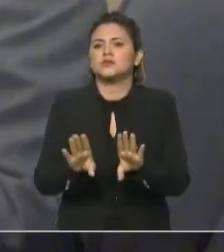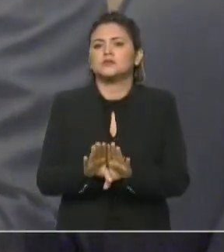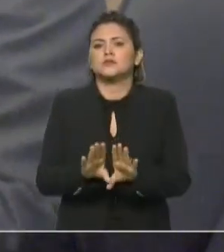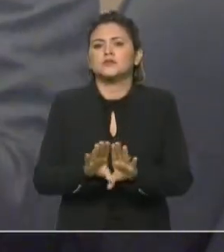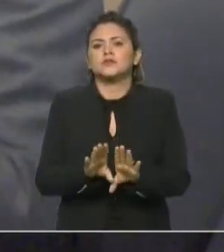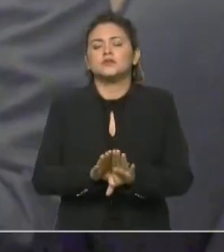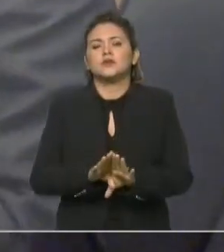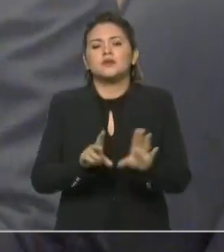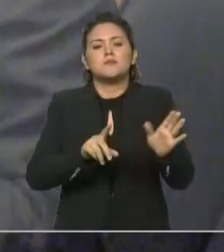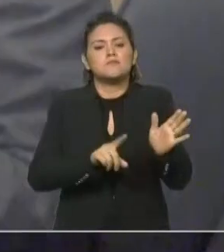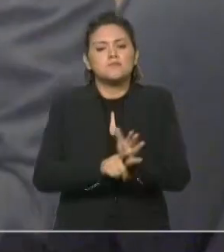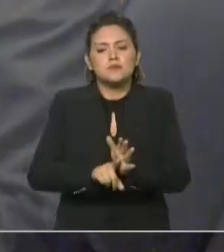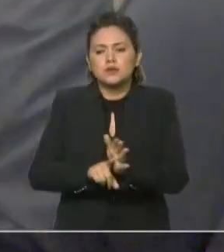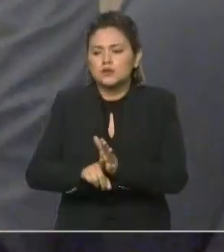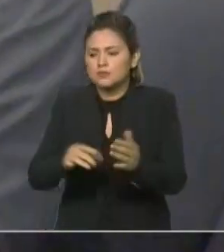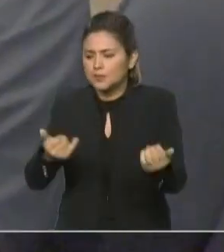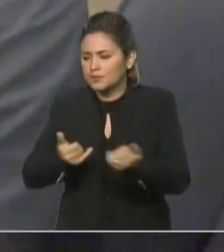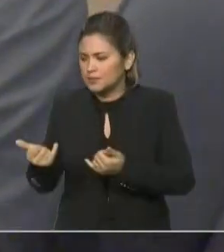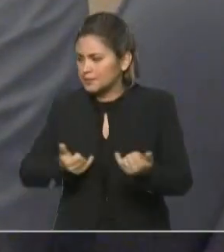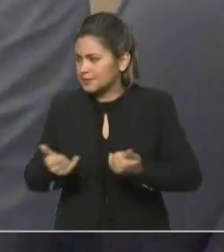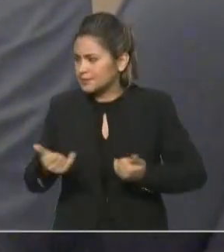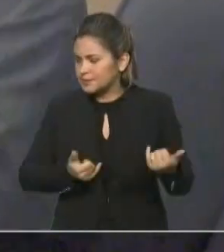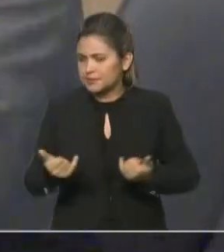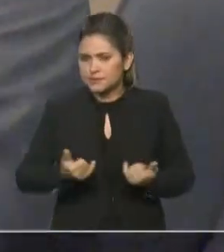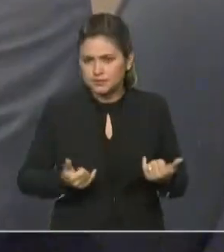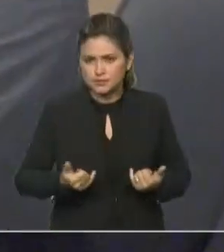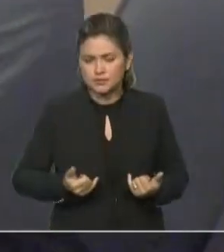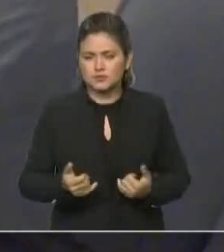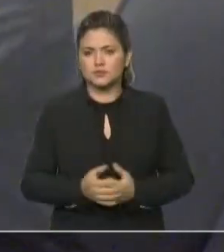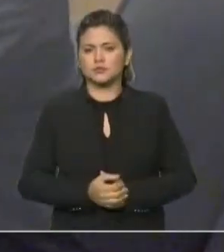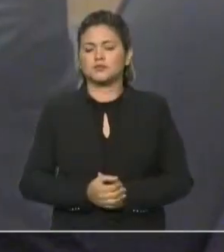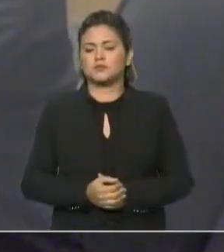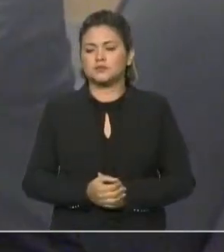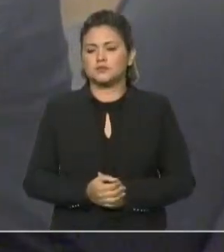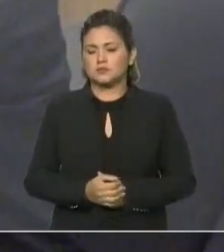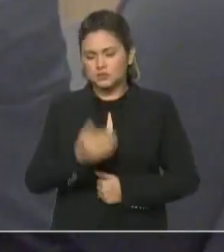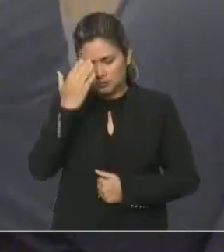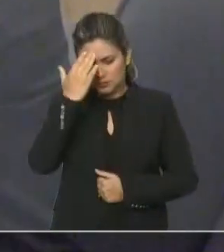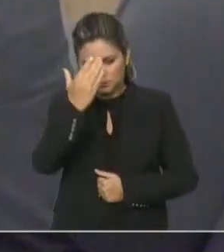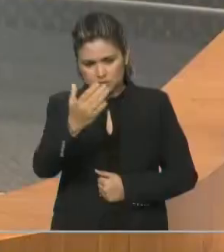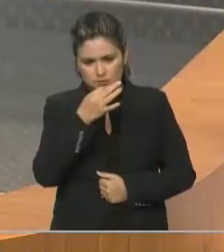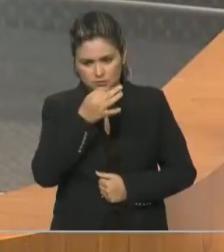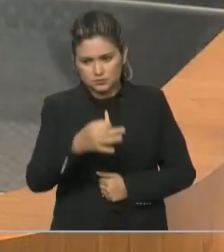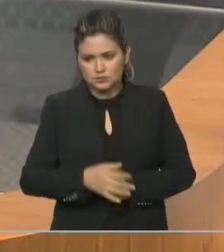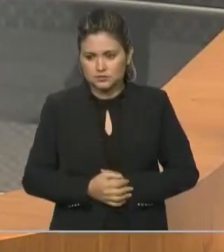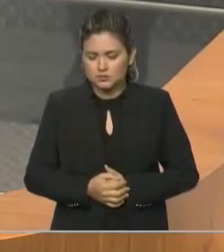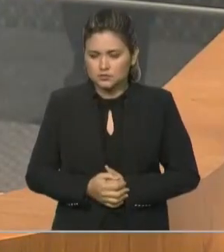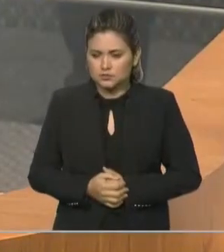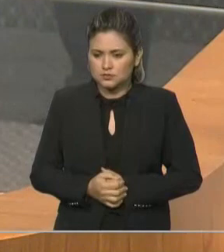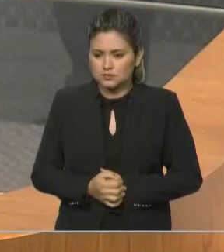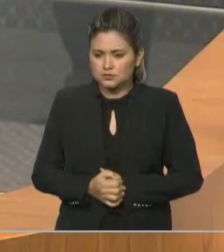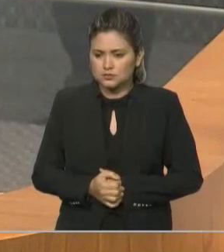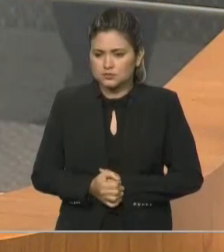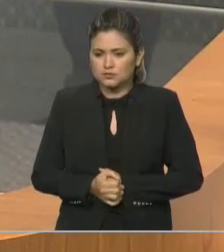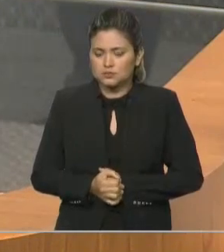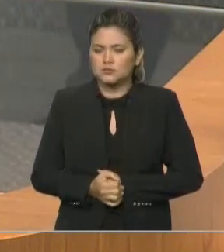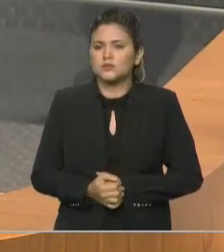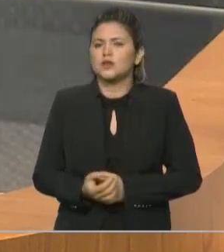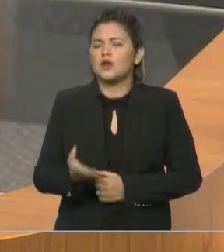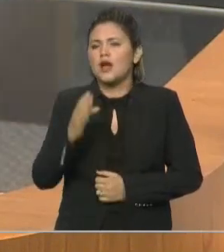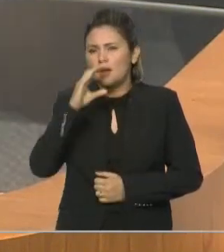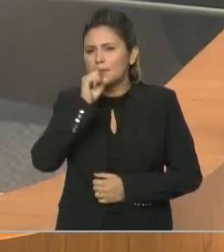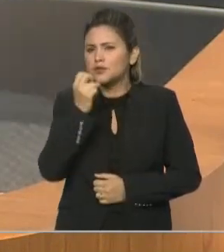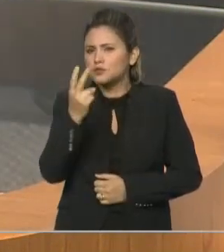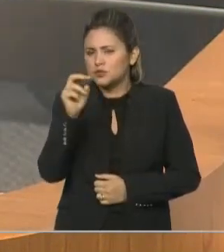os dados, as informações e os relatórios da Alumar. É o que tinha para o momento. Muito obrigado pela parte. Deputado César, me permita 2 minutos. O tema que